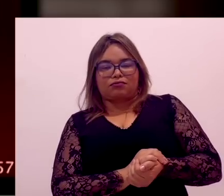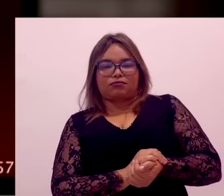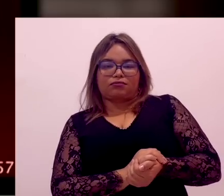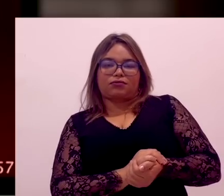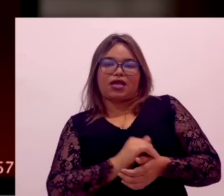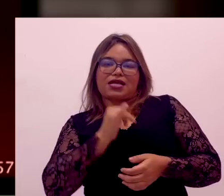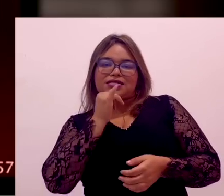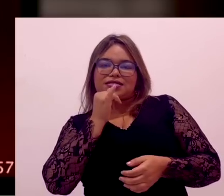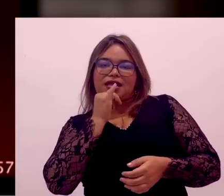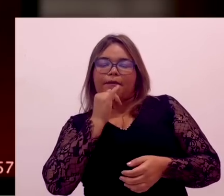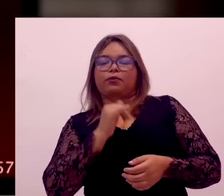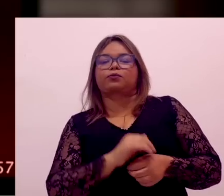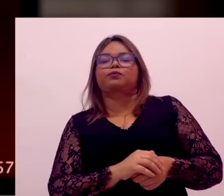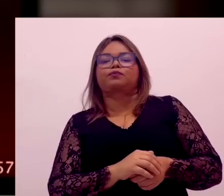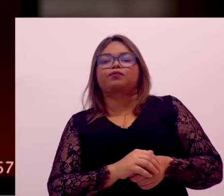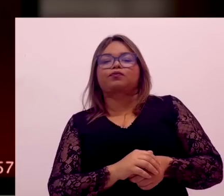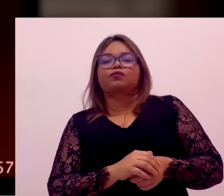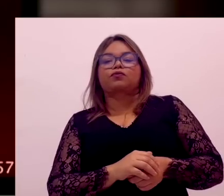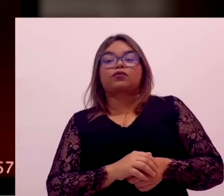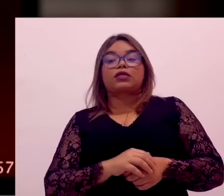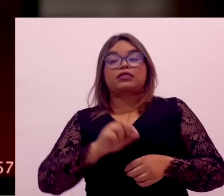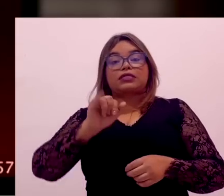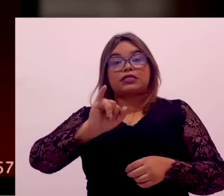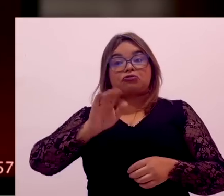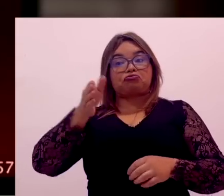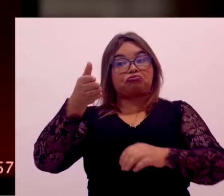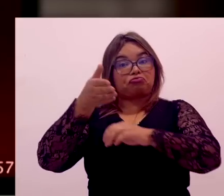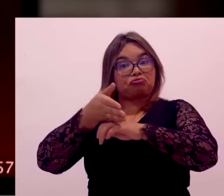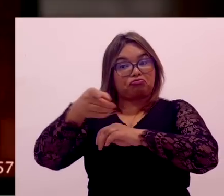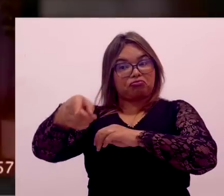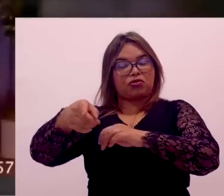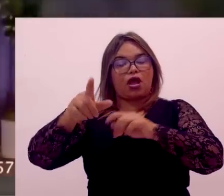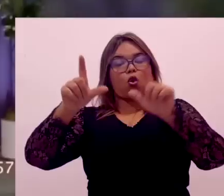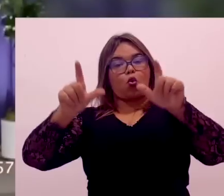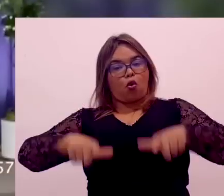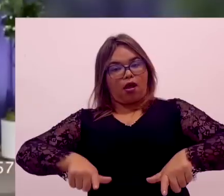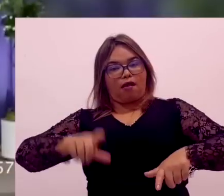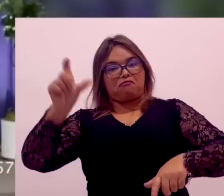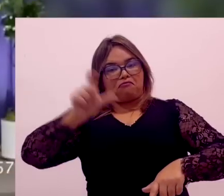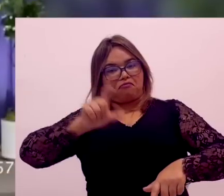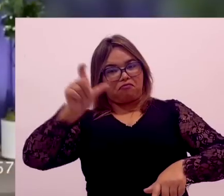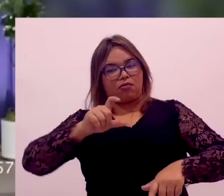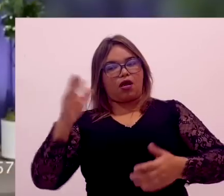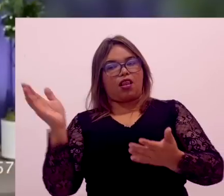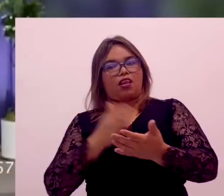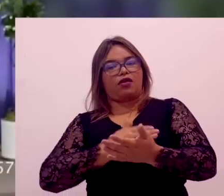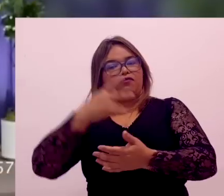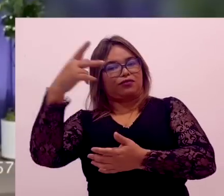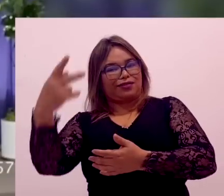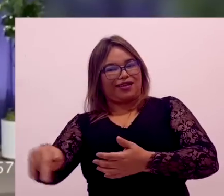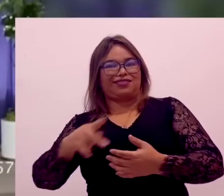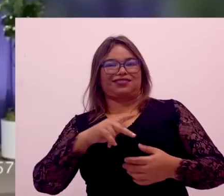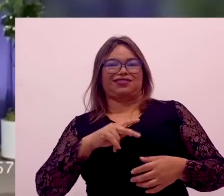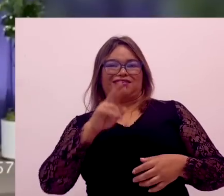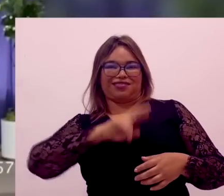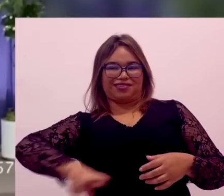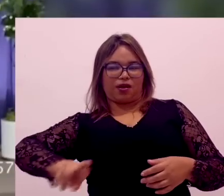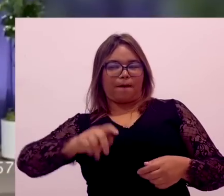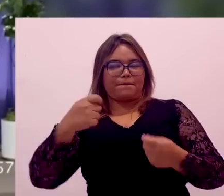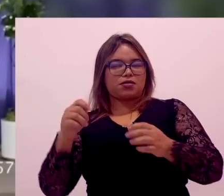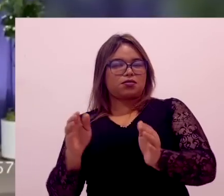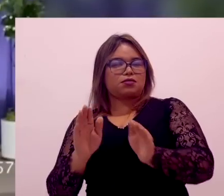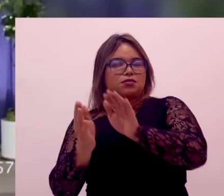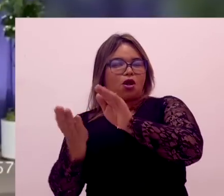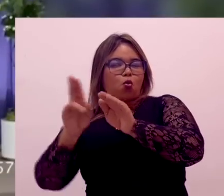altar. Só um deles, e mais o quadrado e o compasso, que, entendidos corretamente, são as